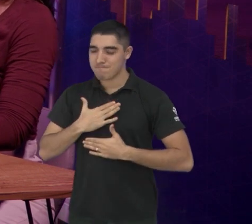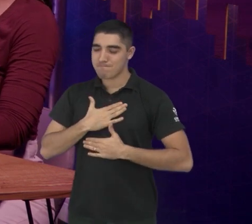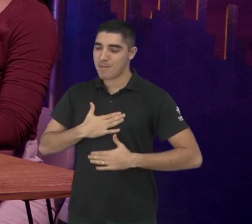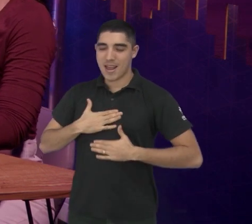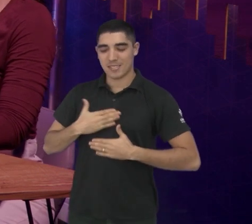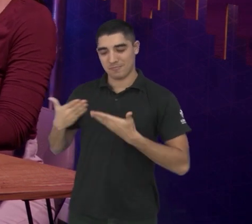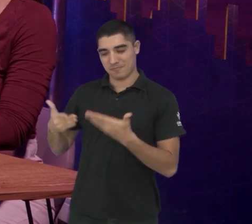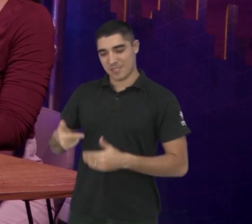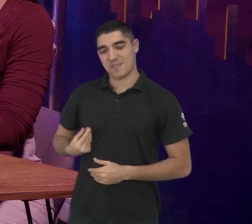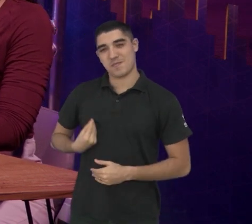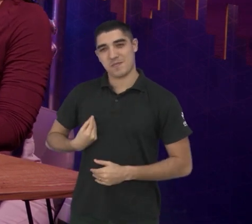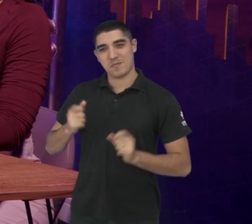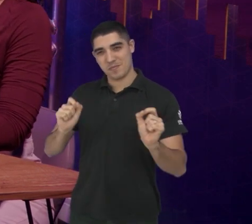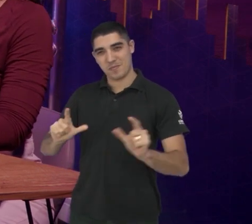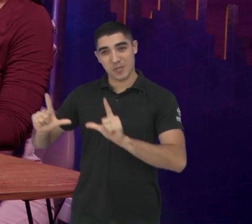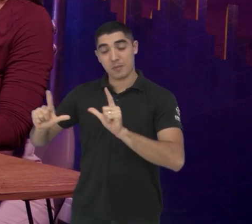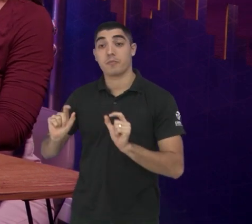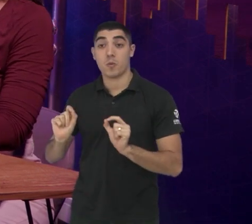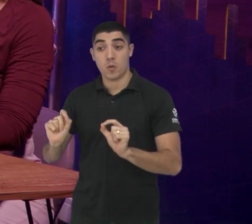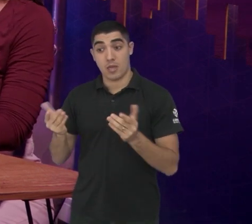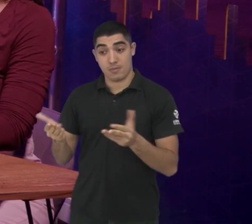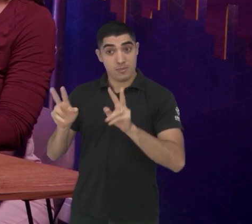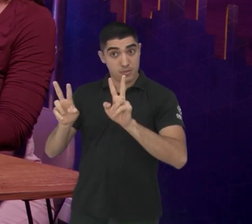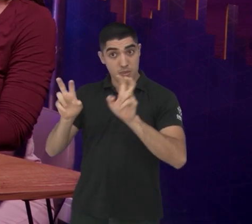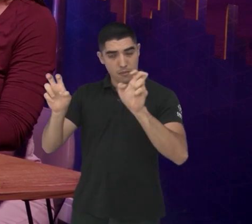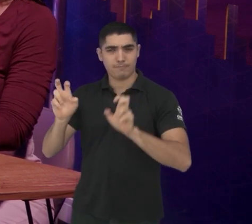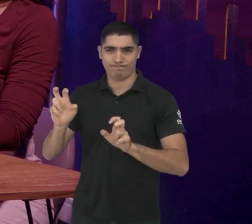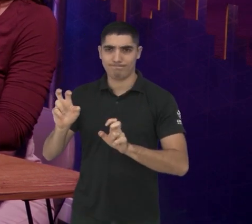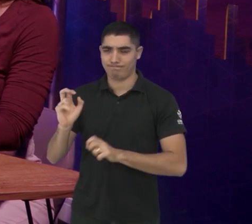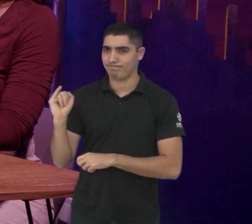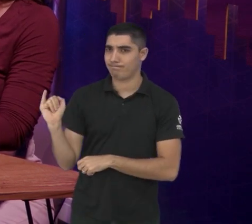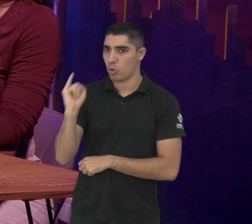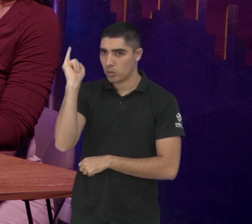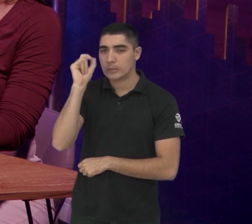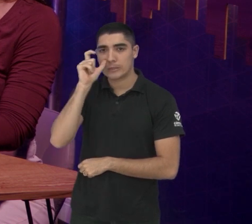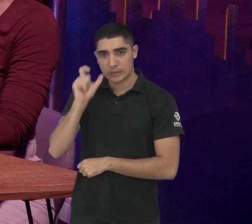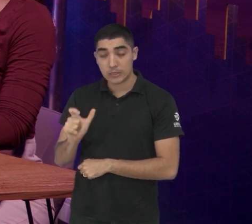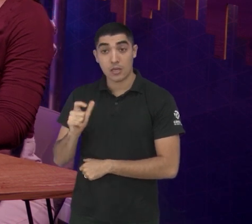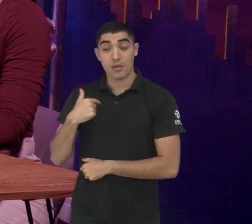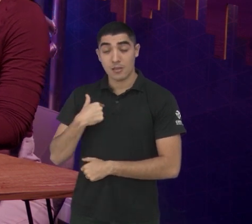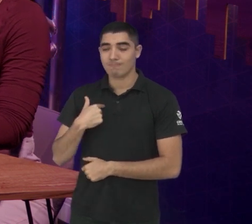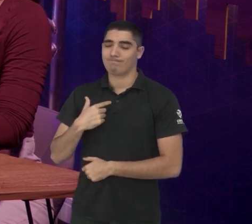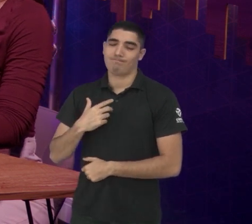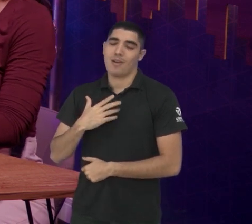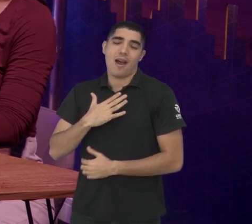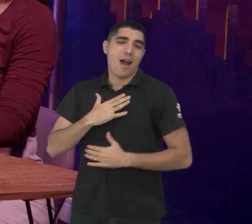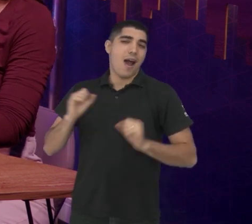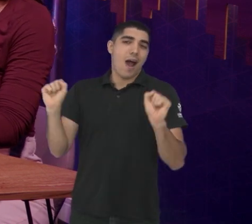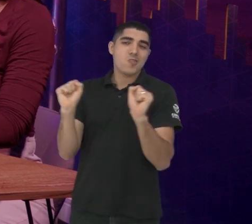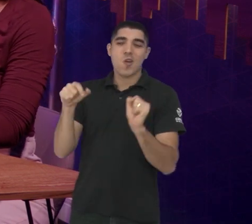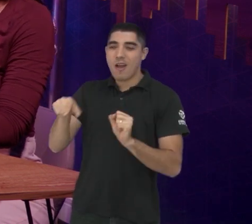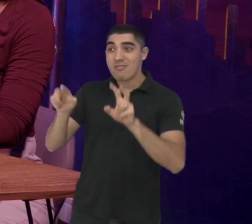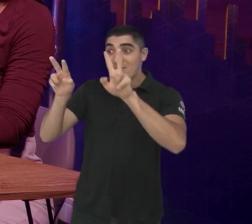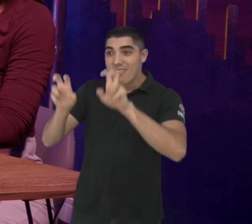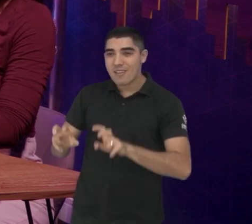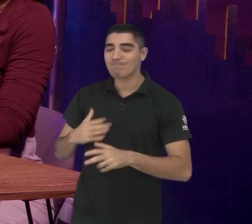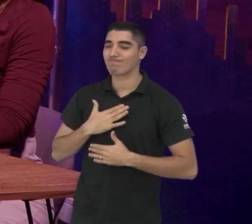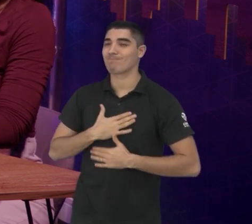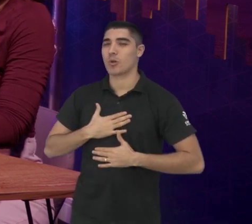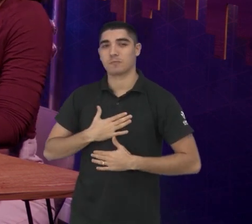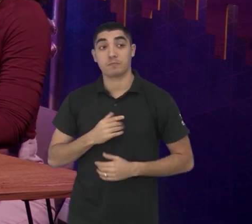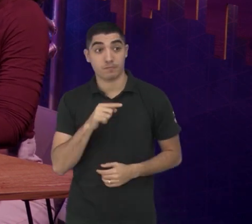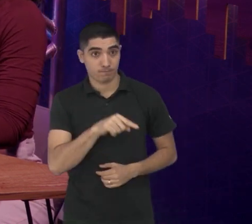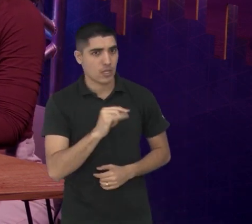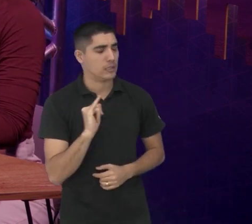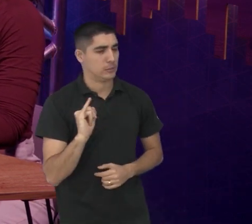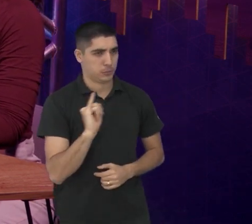um prazer estar aqui no Pode Ser. E para a gente falar de um tema bem interessante, né? Eu particularmente adoro pesquisar essas coisas,